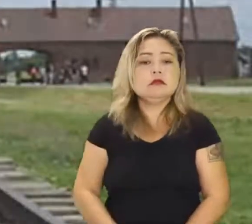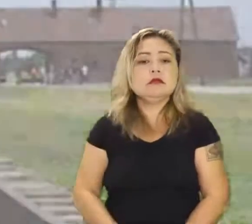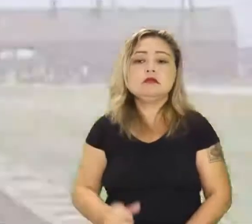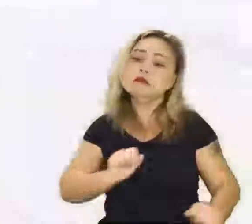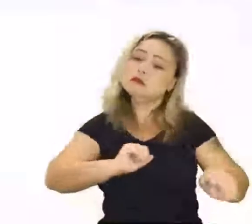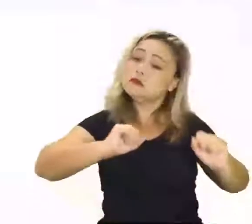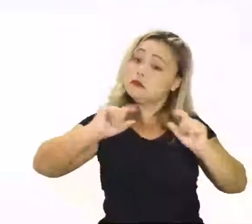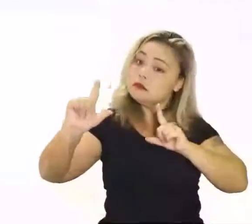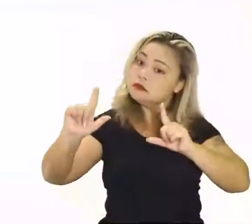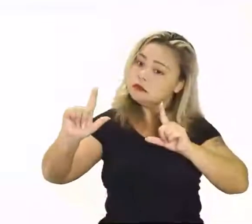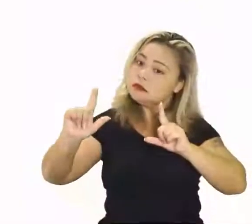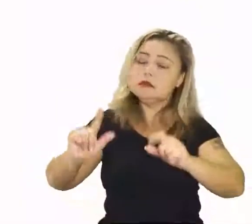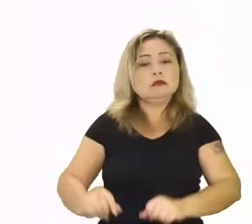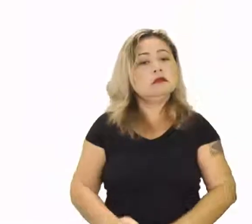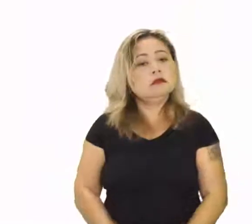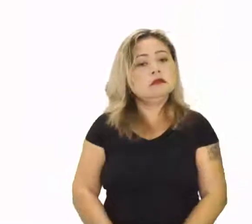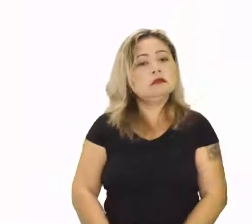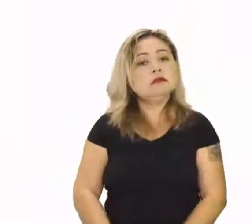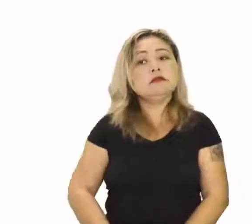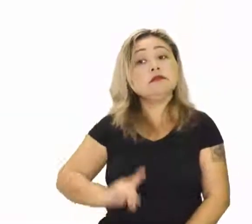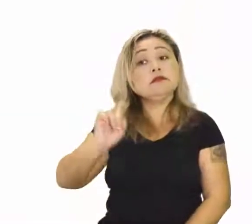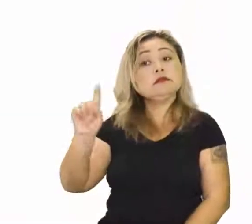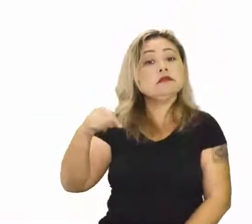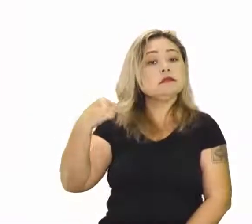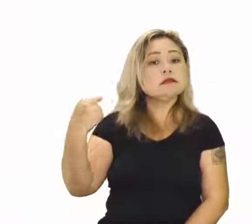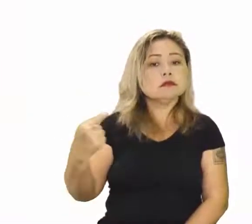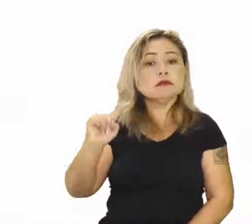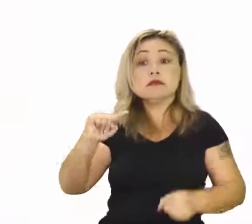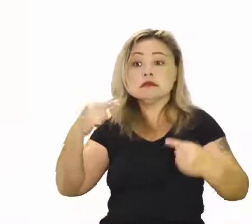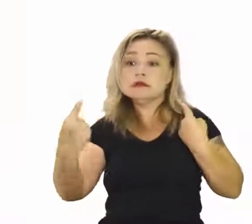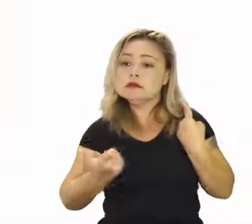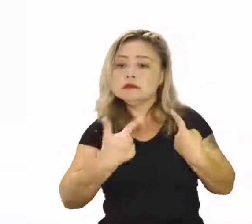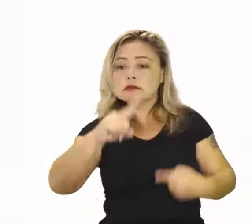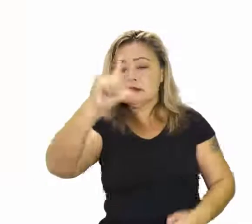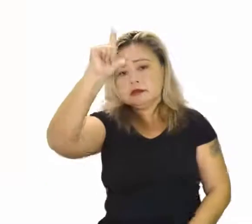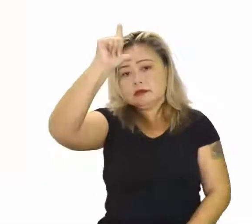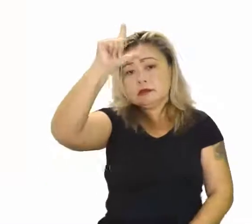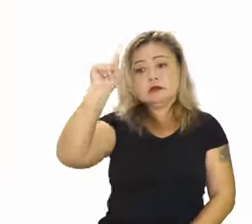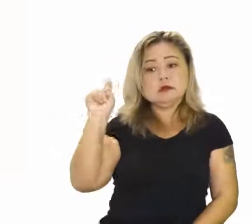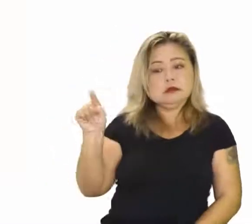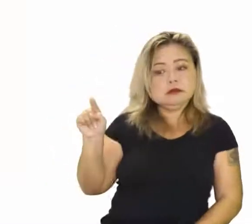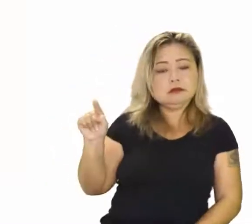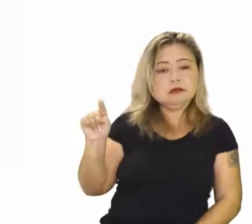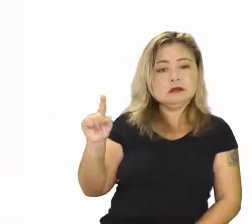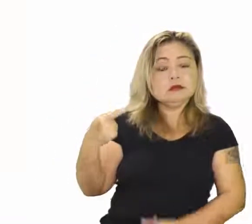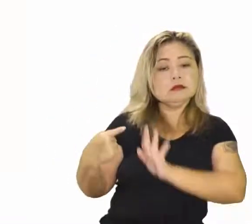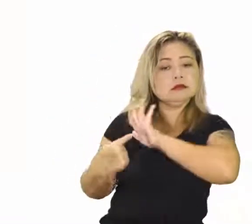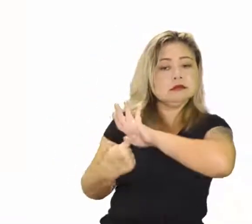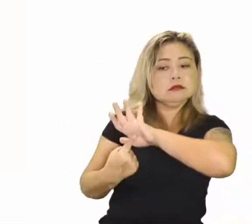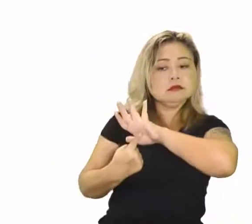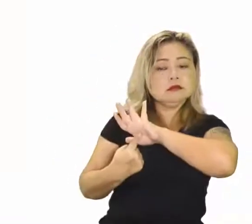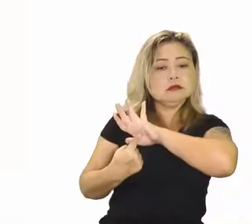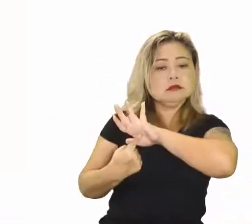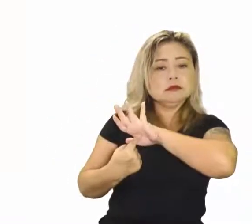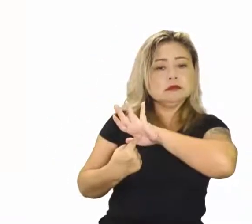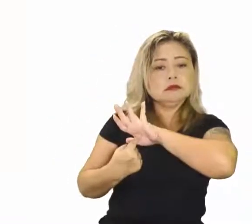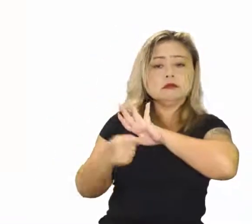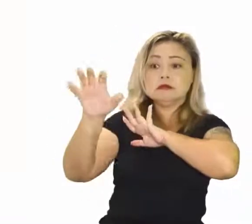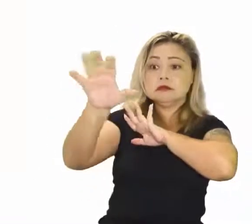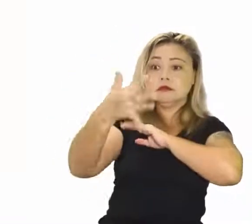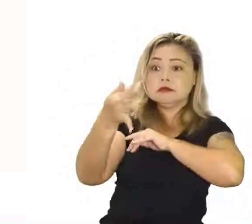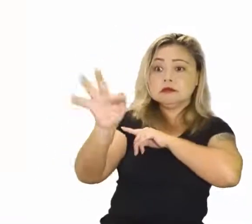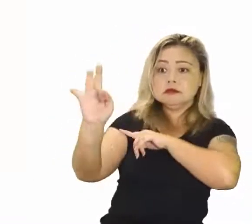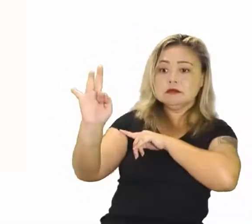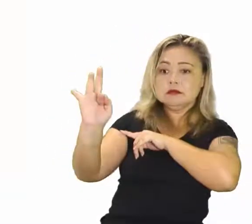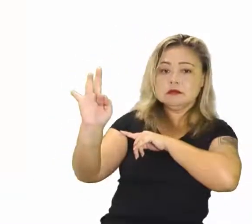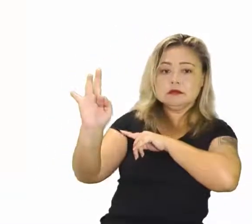tela para vocês. Há outras medidas contra a Alemanha. Aqui nós estamos vendo aqui, ó, o setor